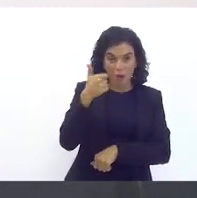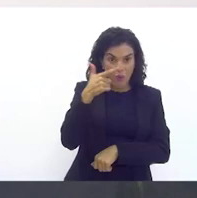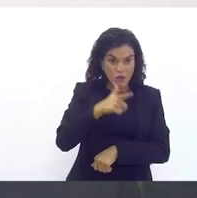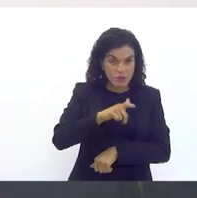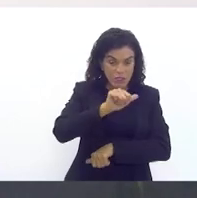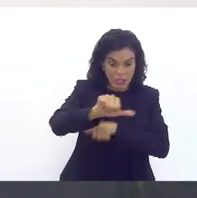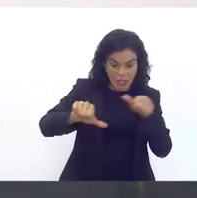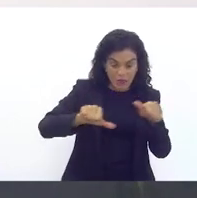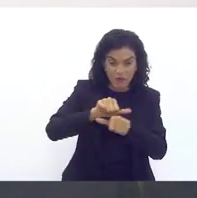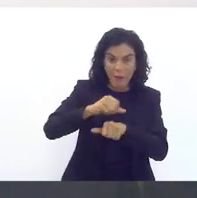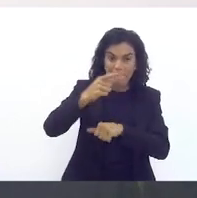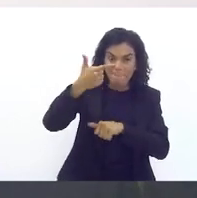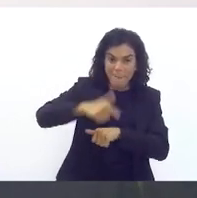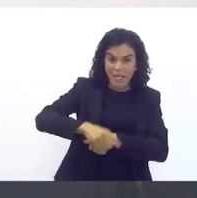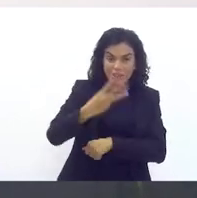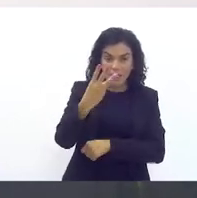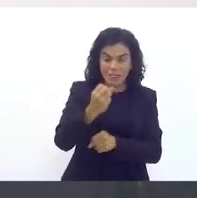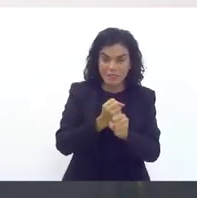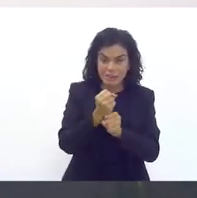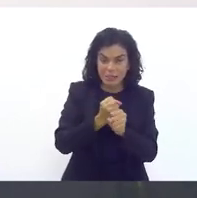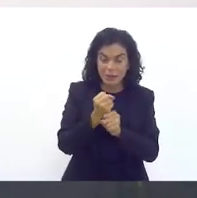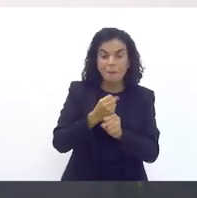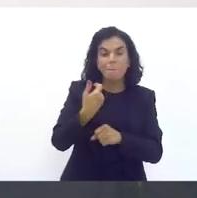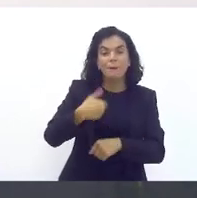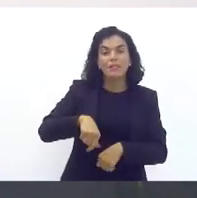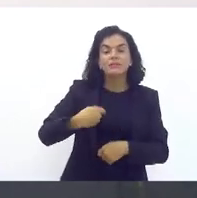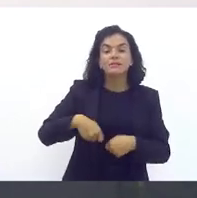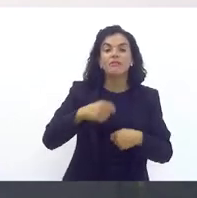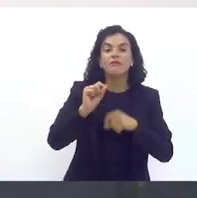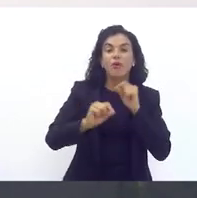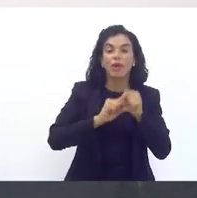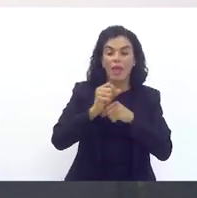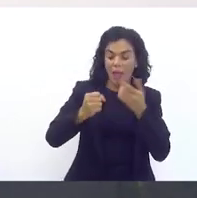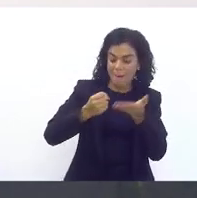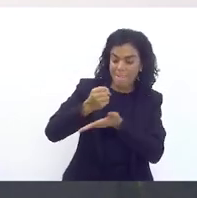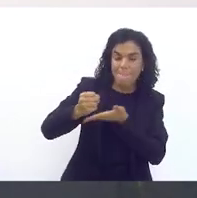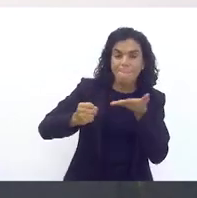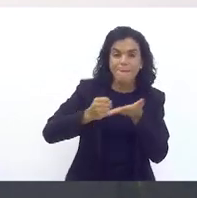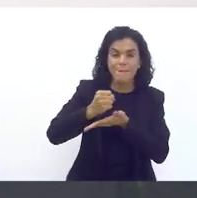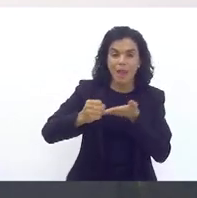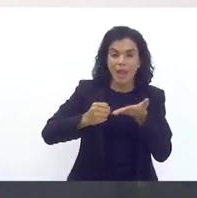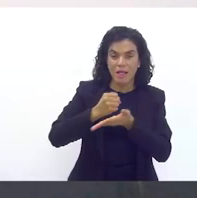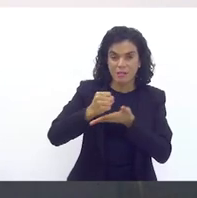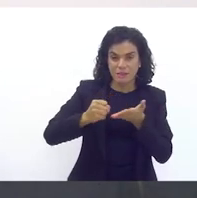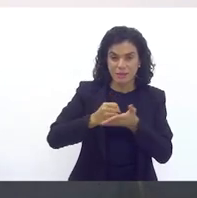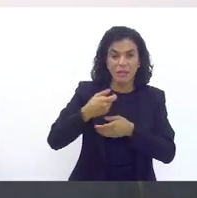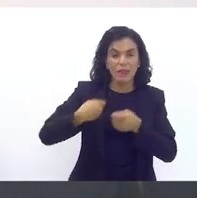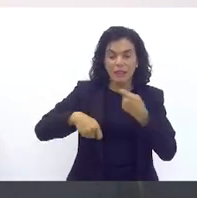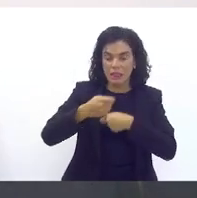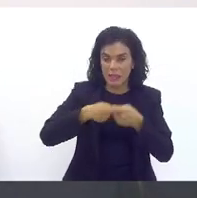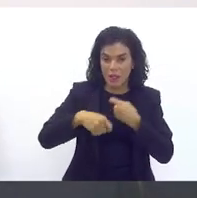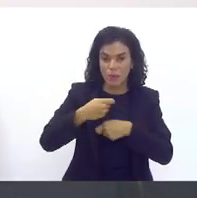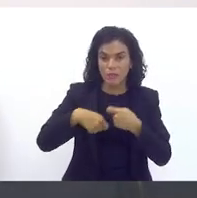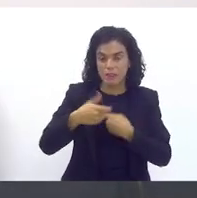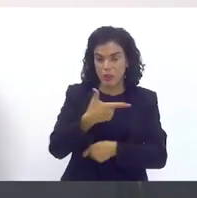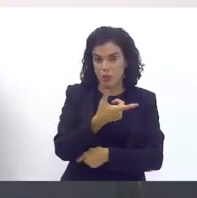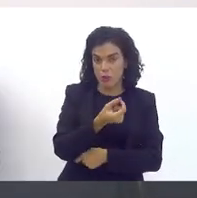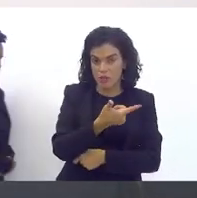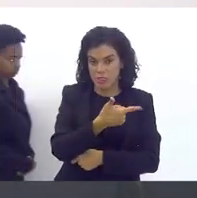mais 3 anos, tinham que se rever as bases de toda a